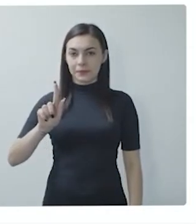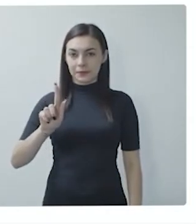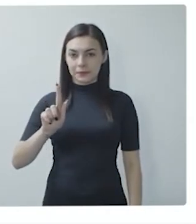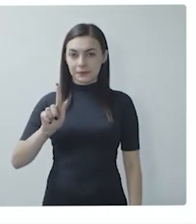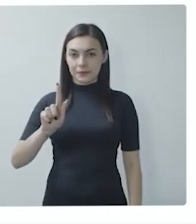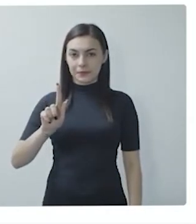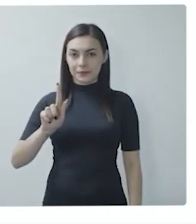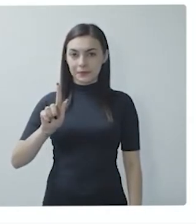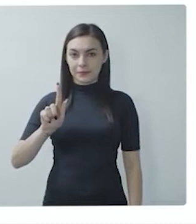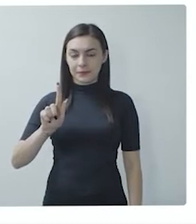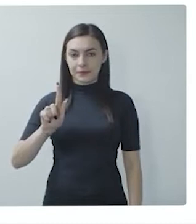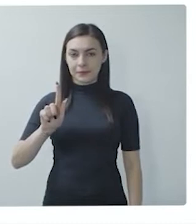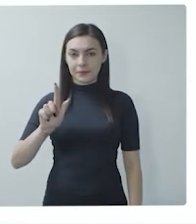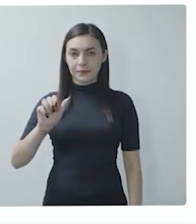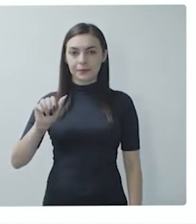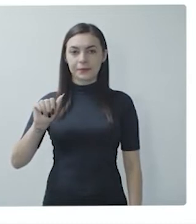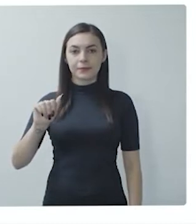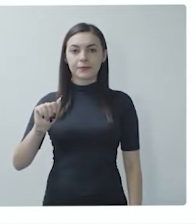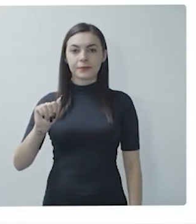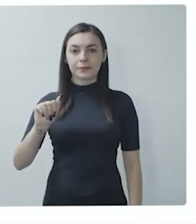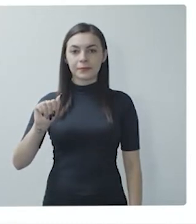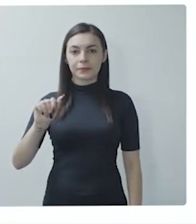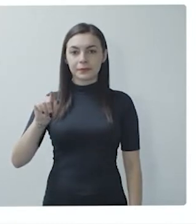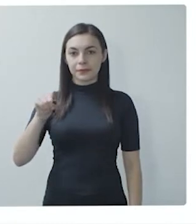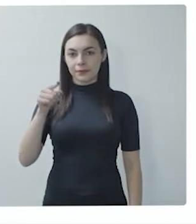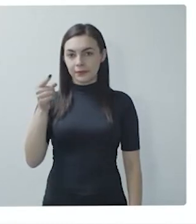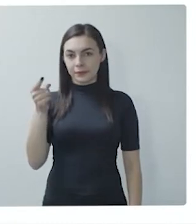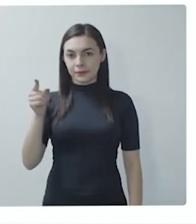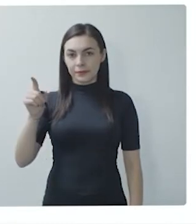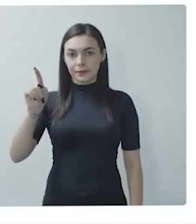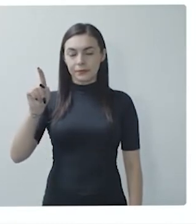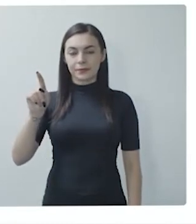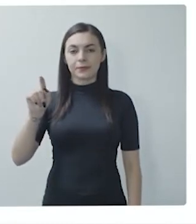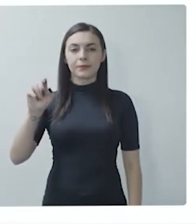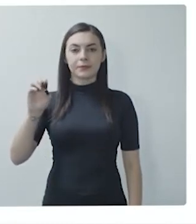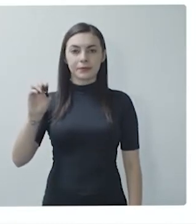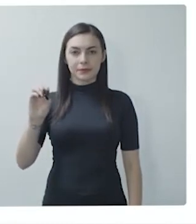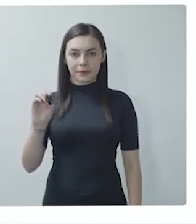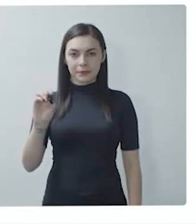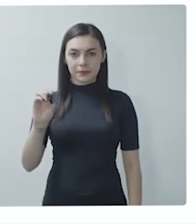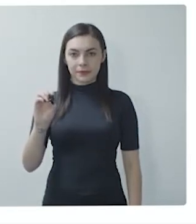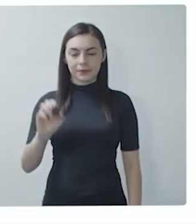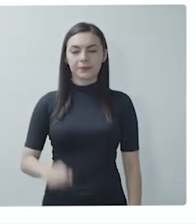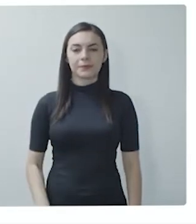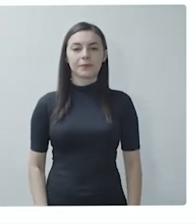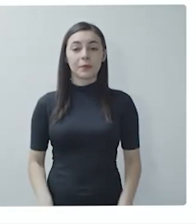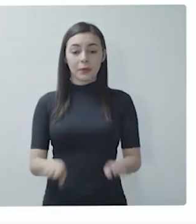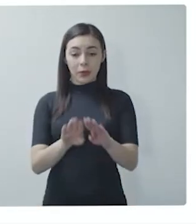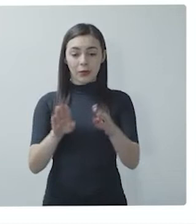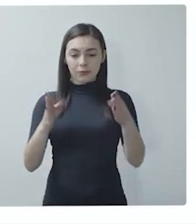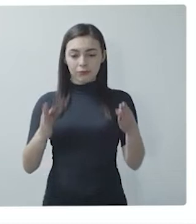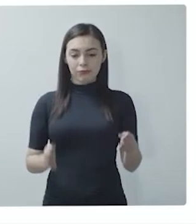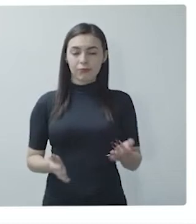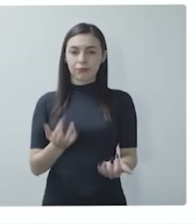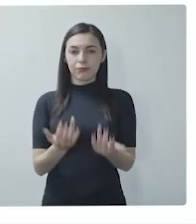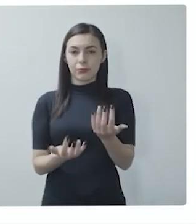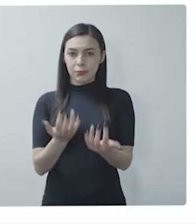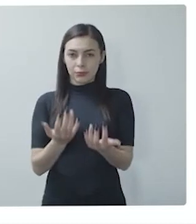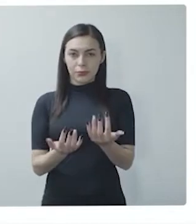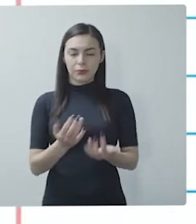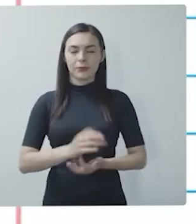G, o A com o sinal gráfico do tio e o O, fogão.